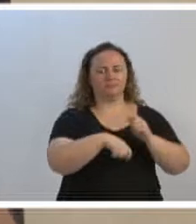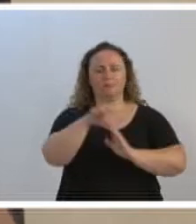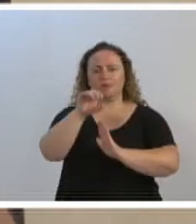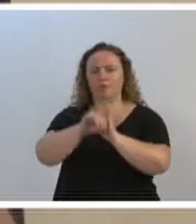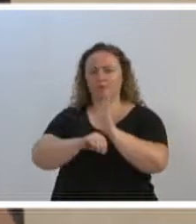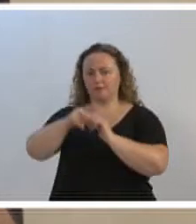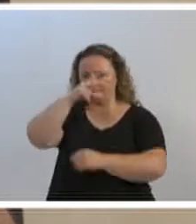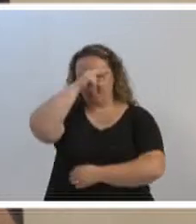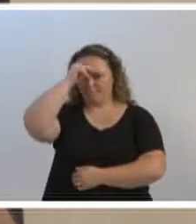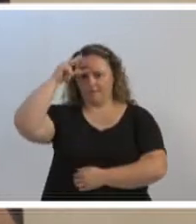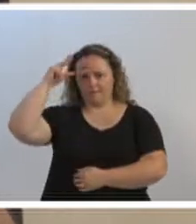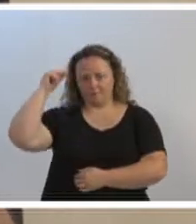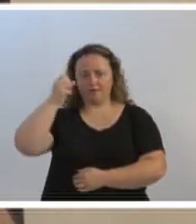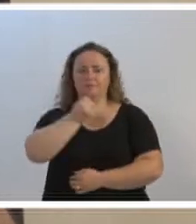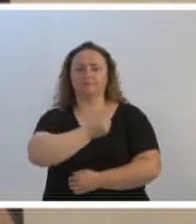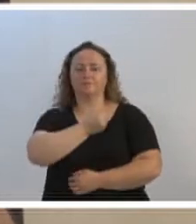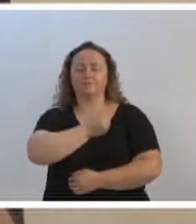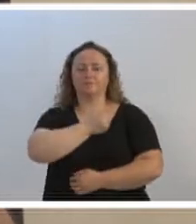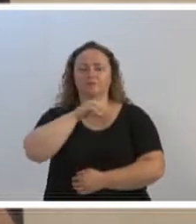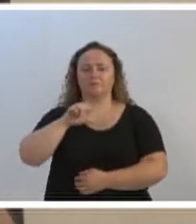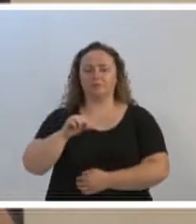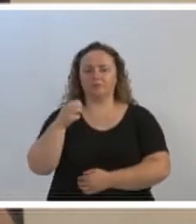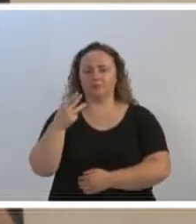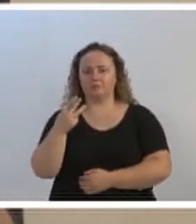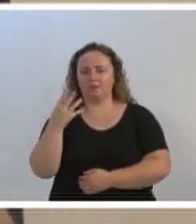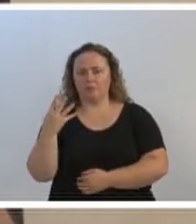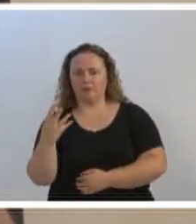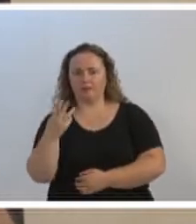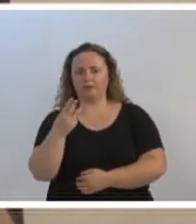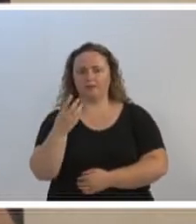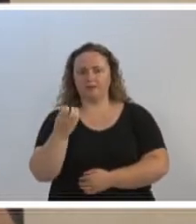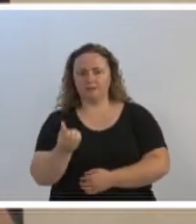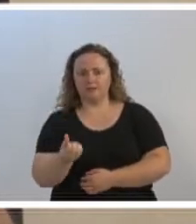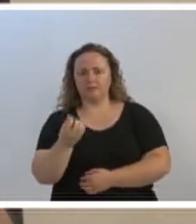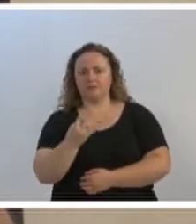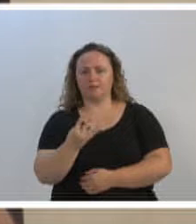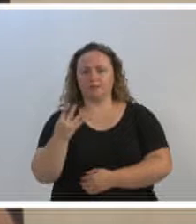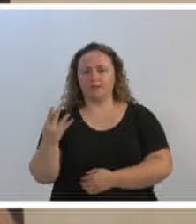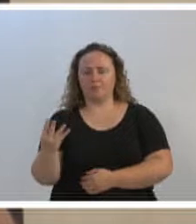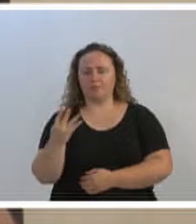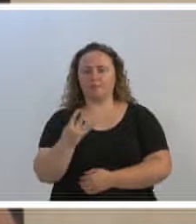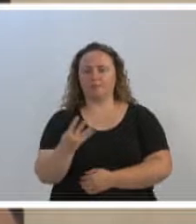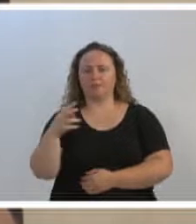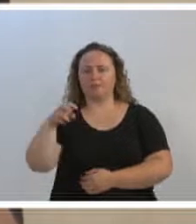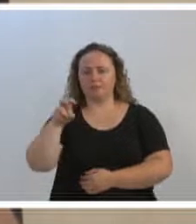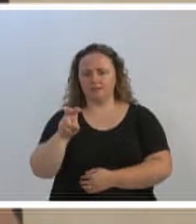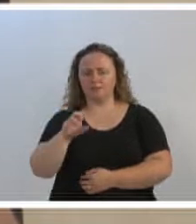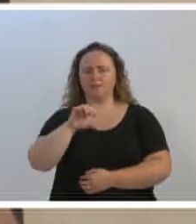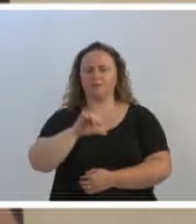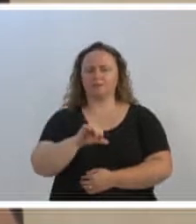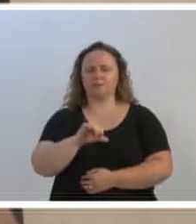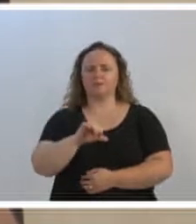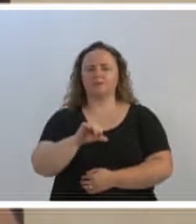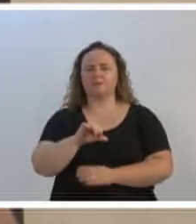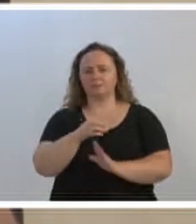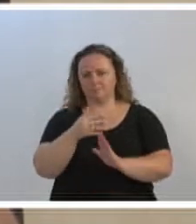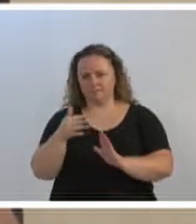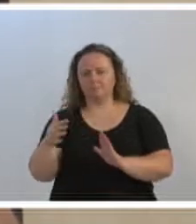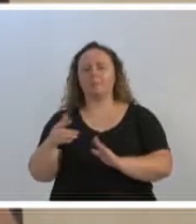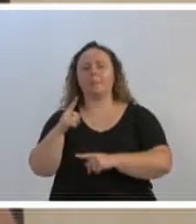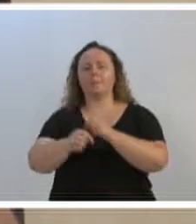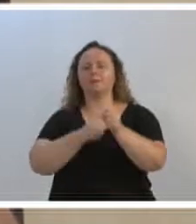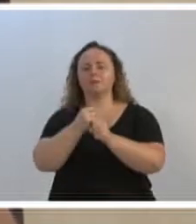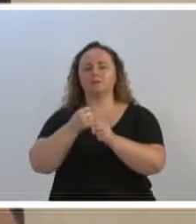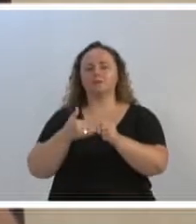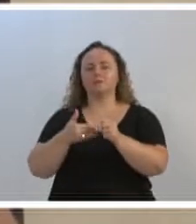do Gabinete do Prefeito, número 934, 936, 944 e 945, de 2018,